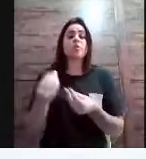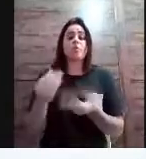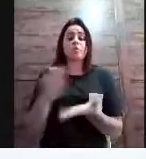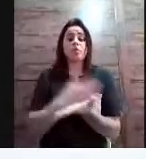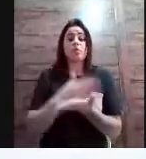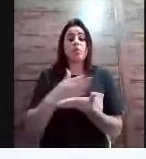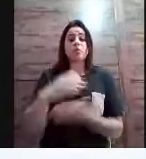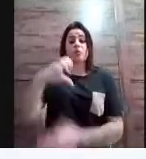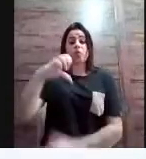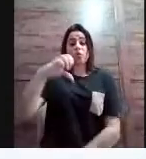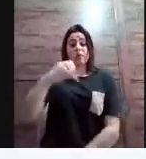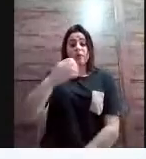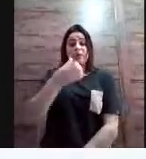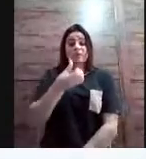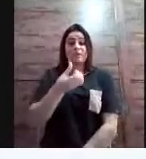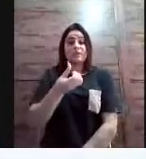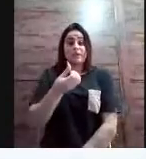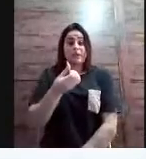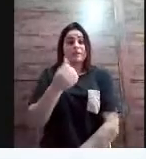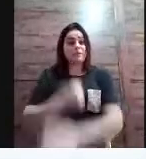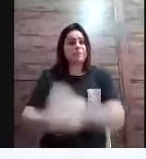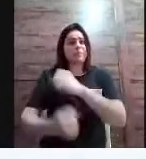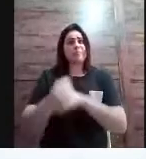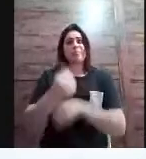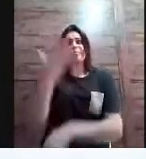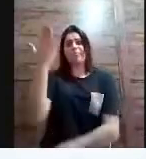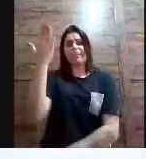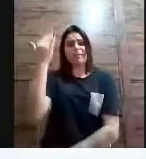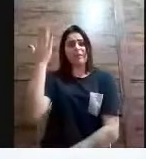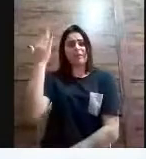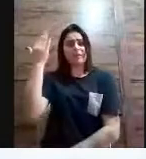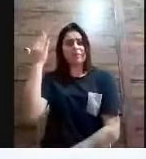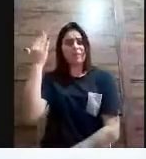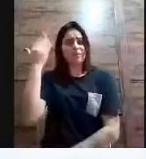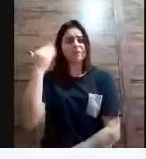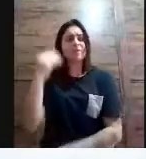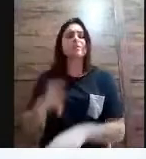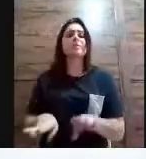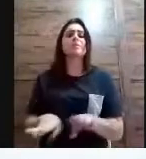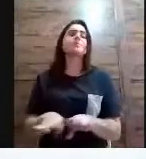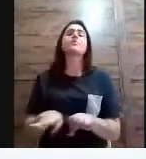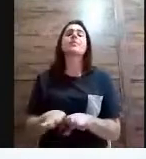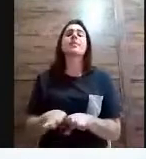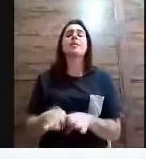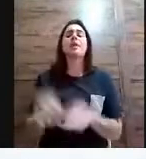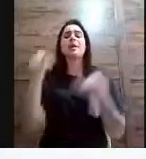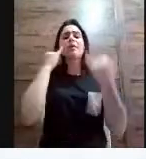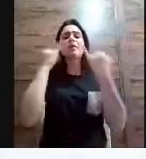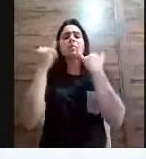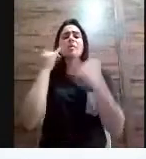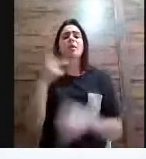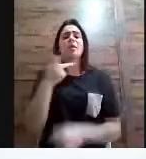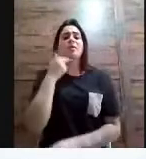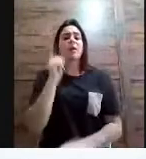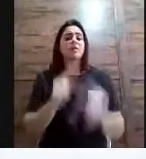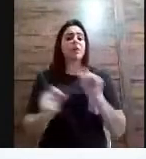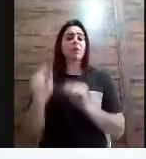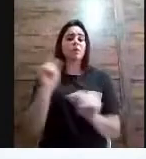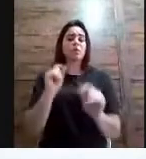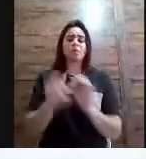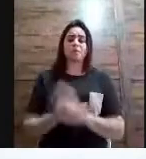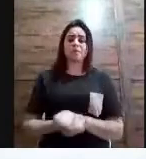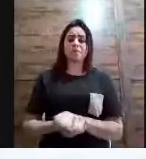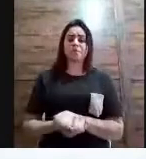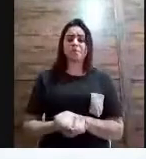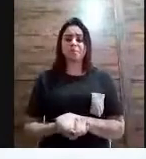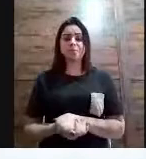em 1996, né, que estamos aqui em 2020, que foi quando se tornou